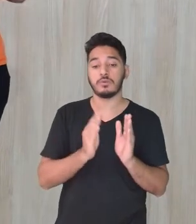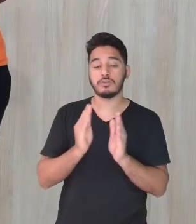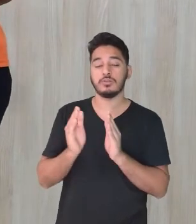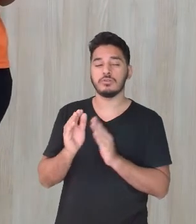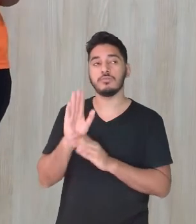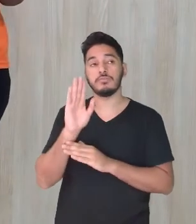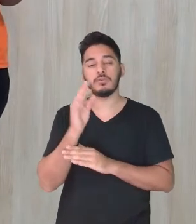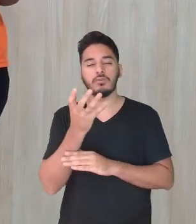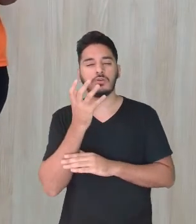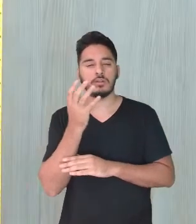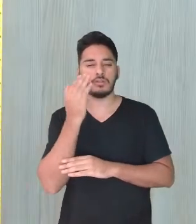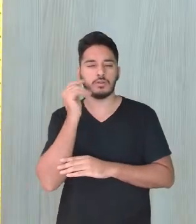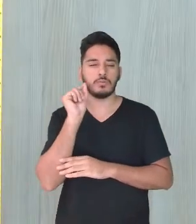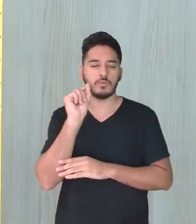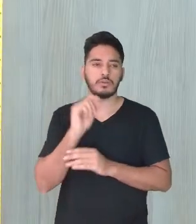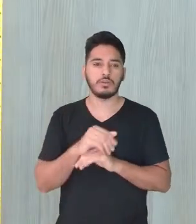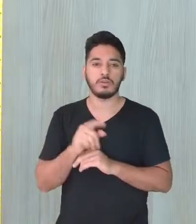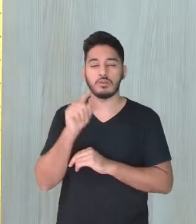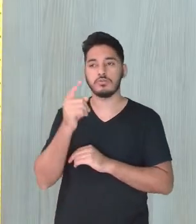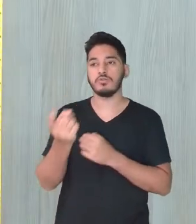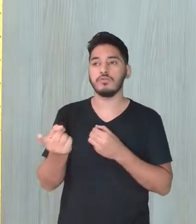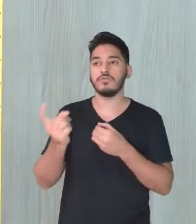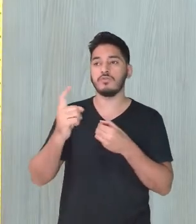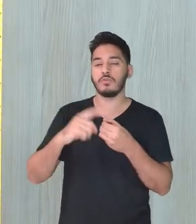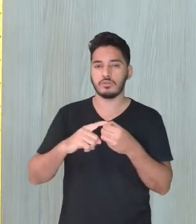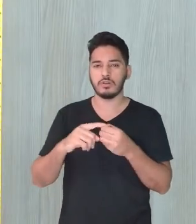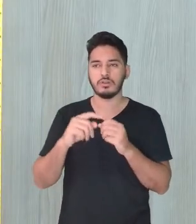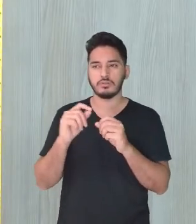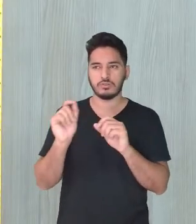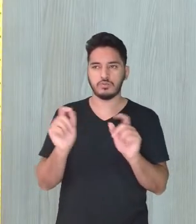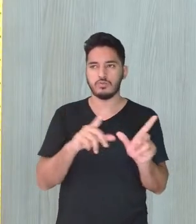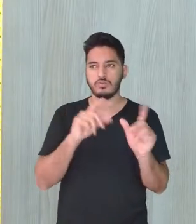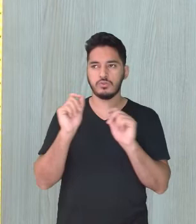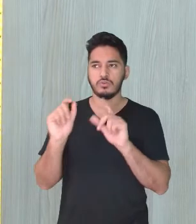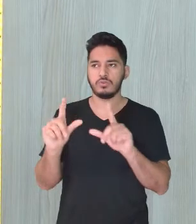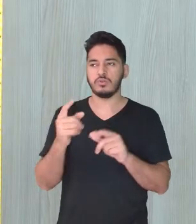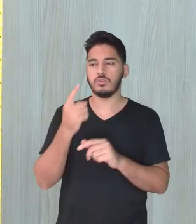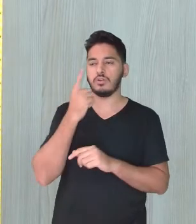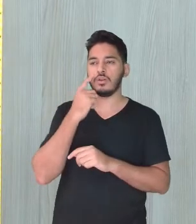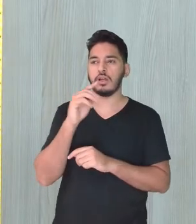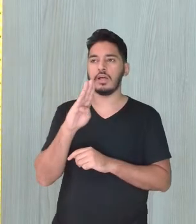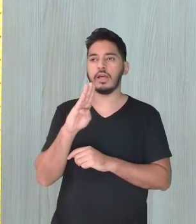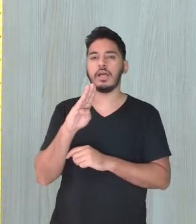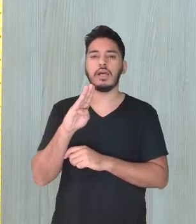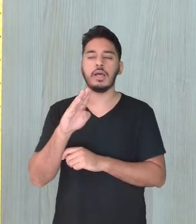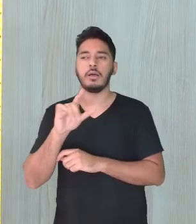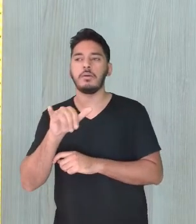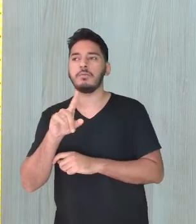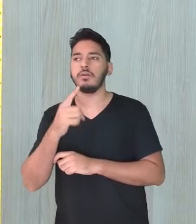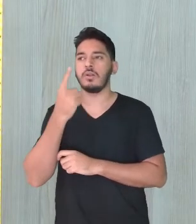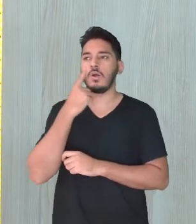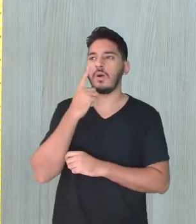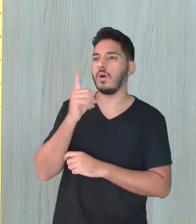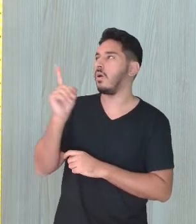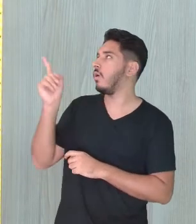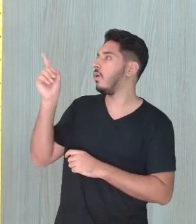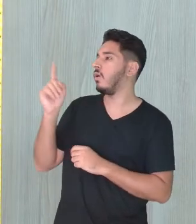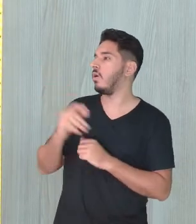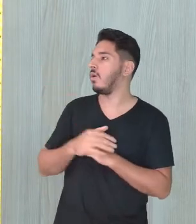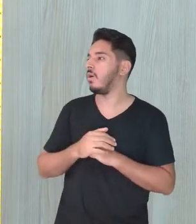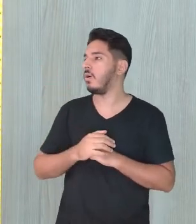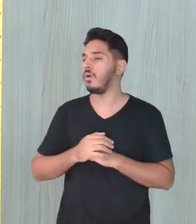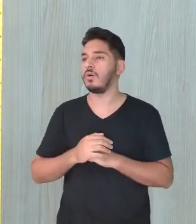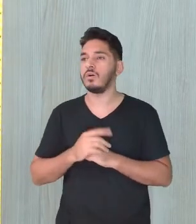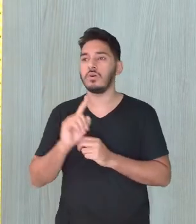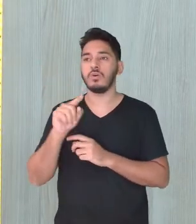professora. Eu queria saber o quê, professor? Que o senhor voltasse aí o slide. Billy, joga na tela aí para o pessoal observar isso. Não,